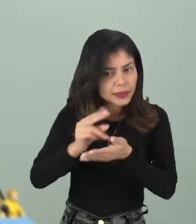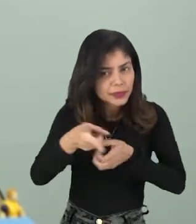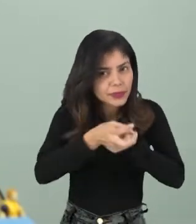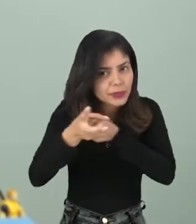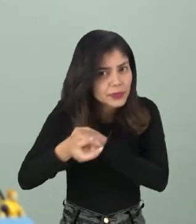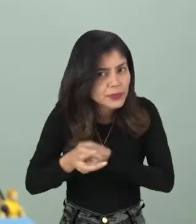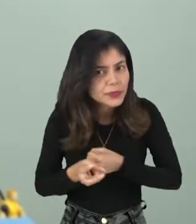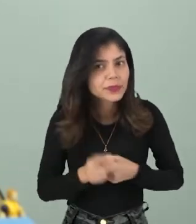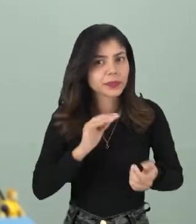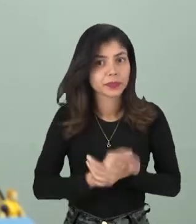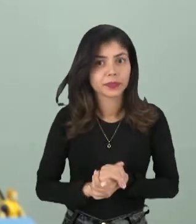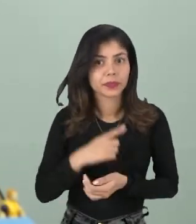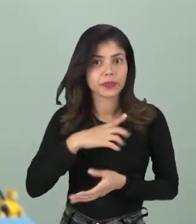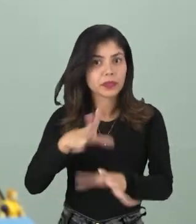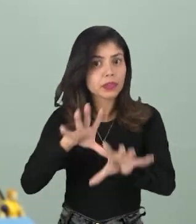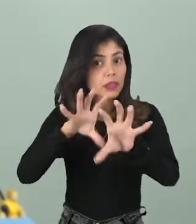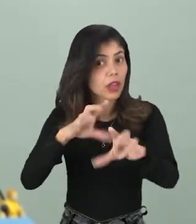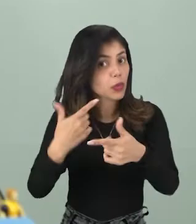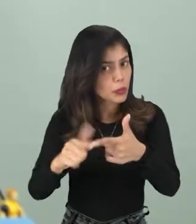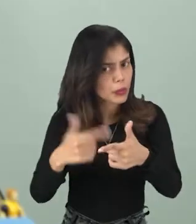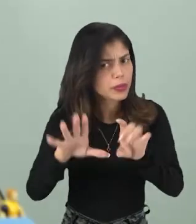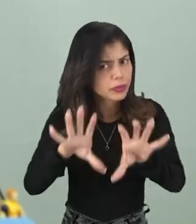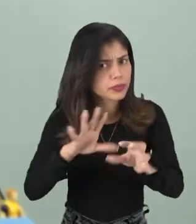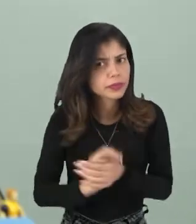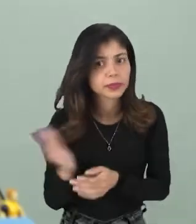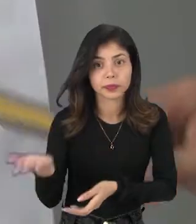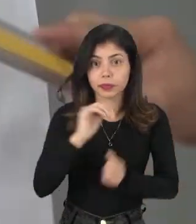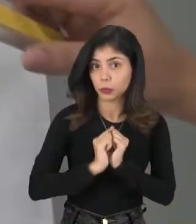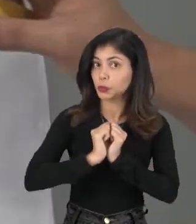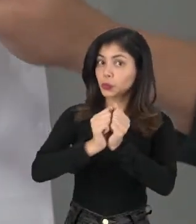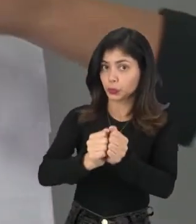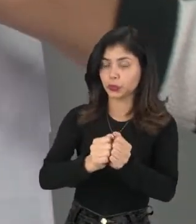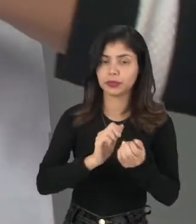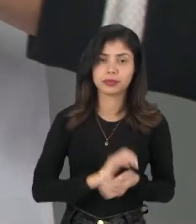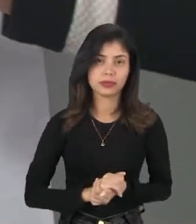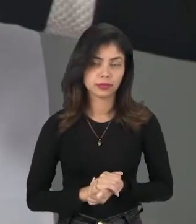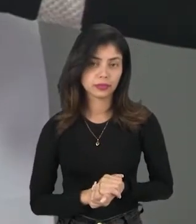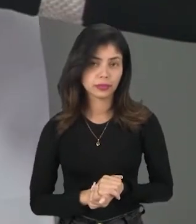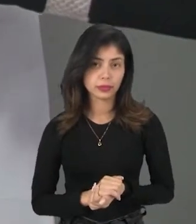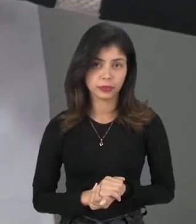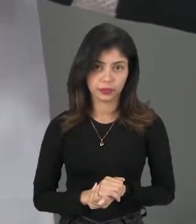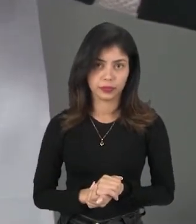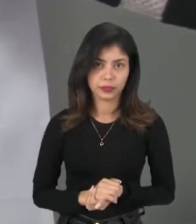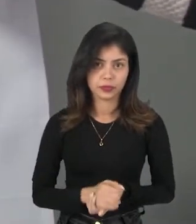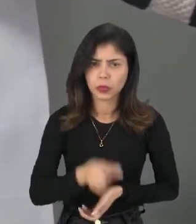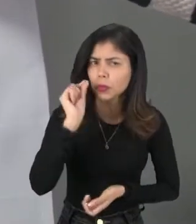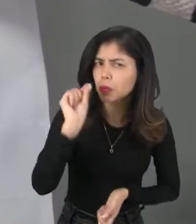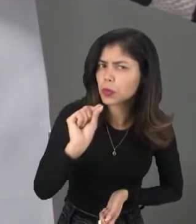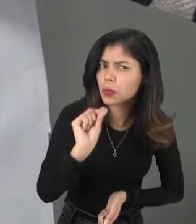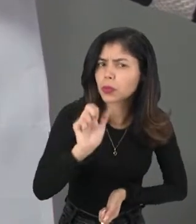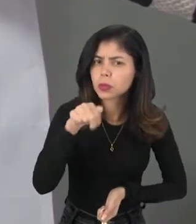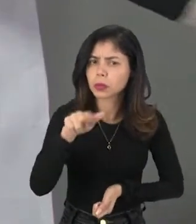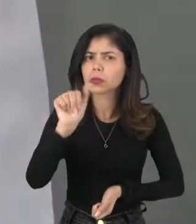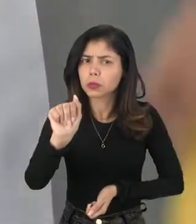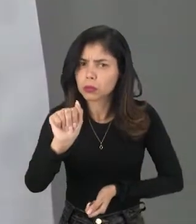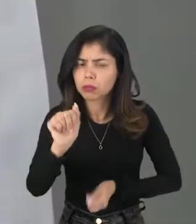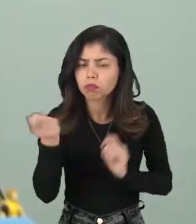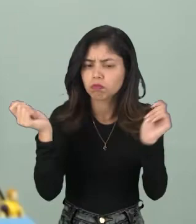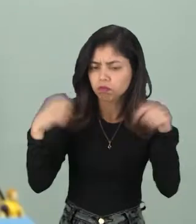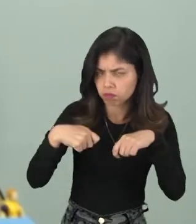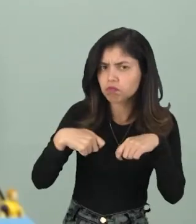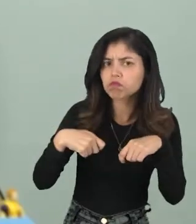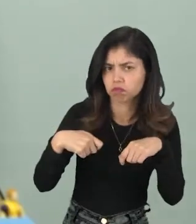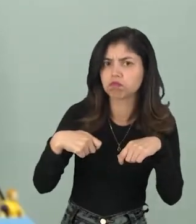informações que nós temos nessa situação problema então vamos juntos Oi e o que Ana possui